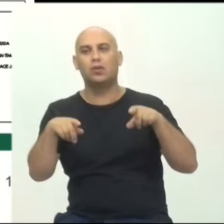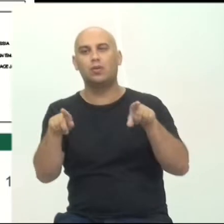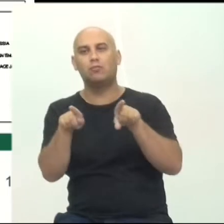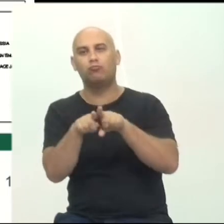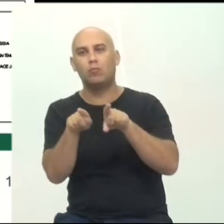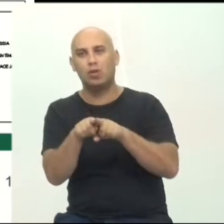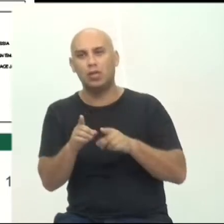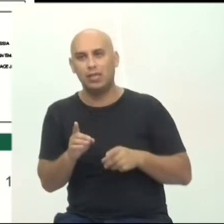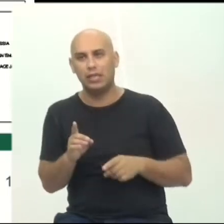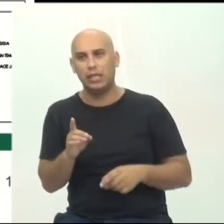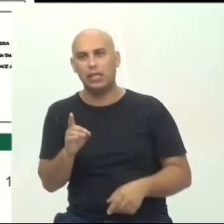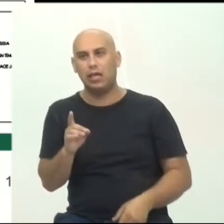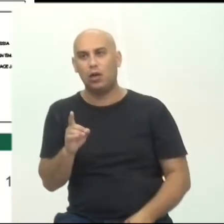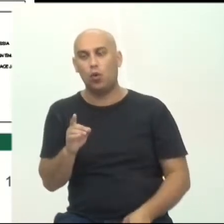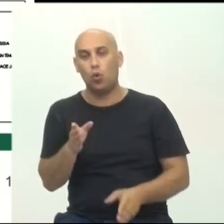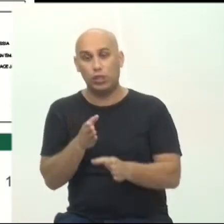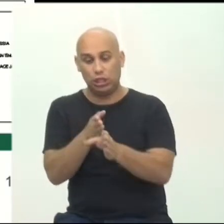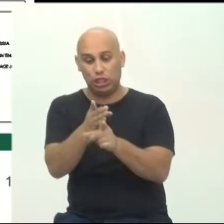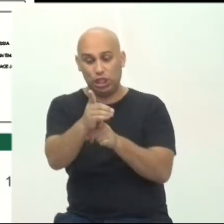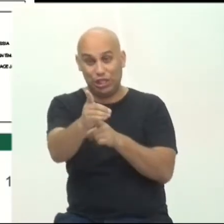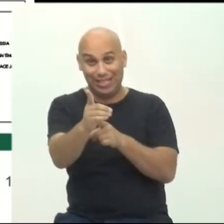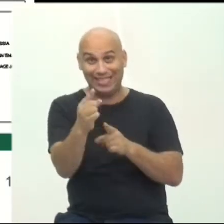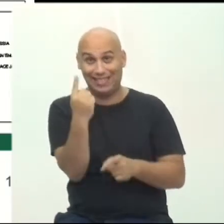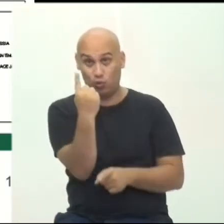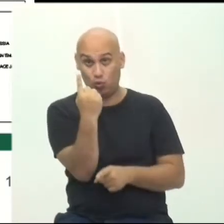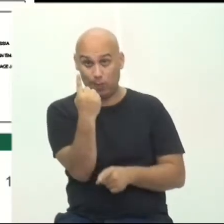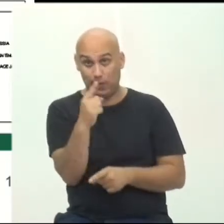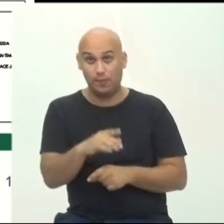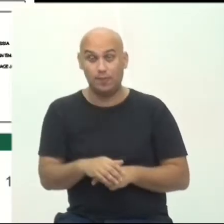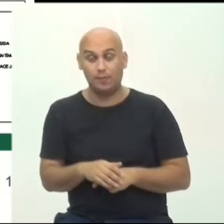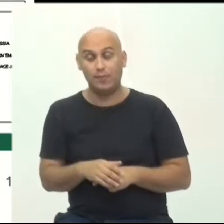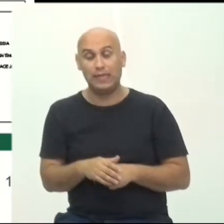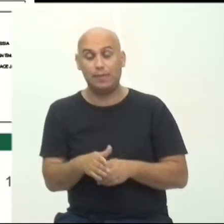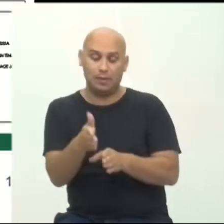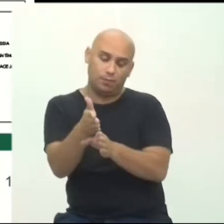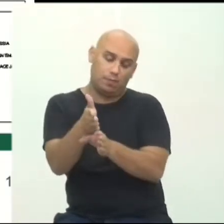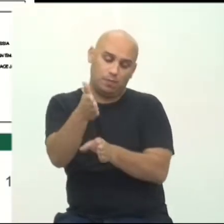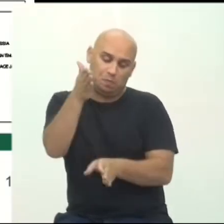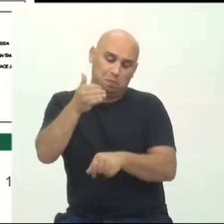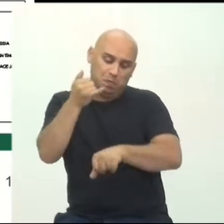unidirecional. Obrigada. E também, quanto à barreira